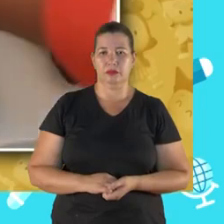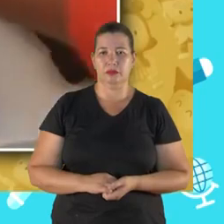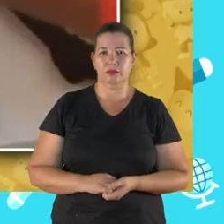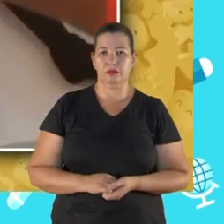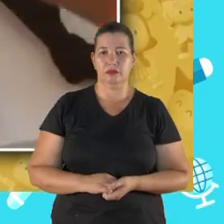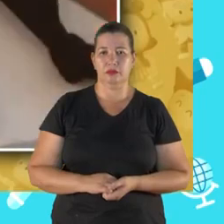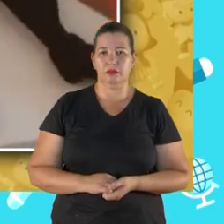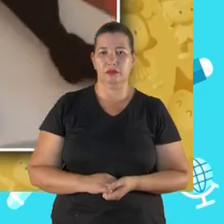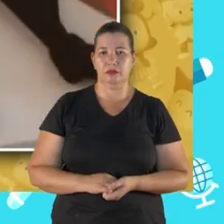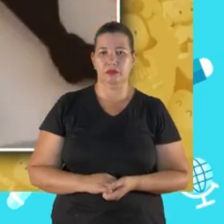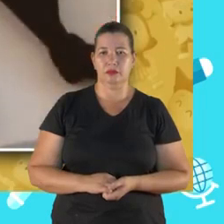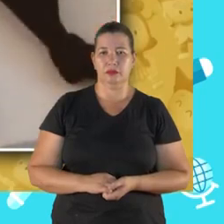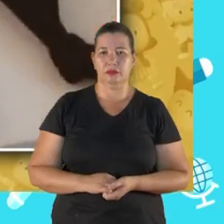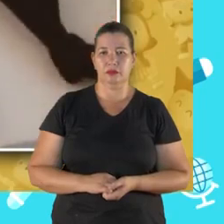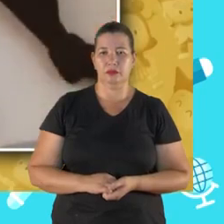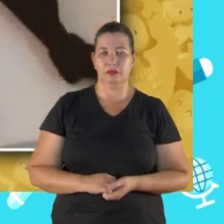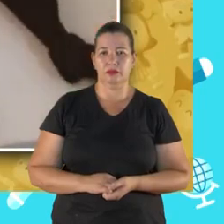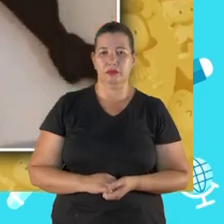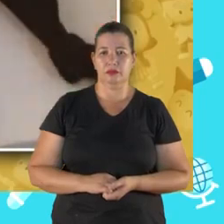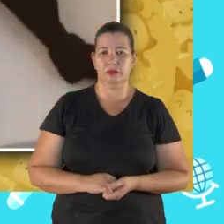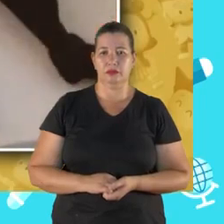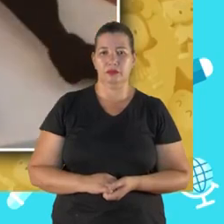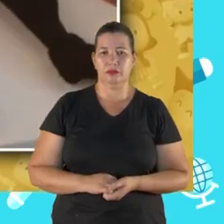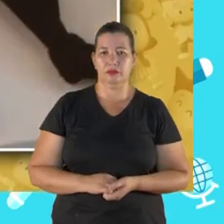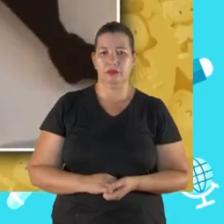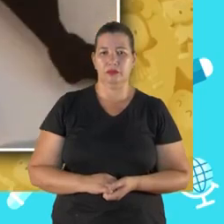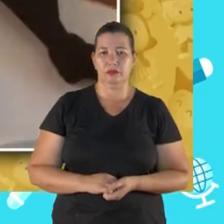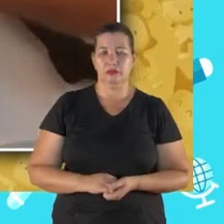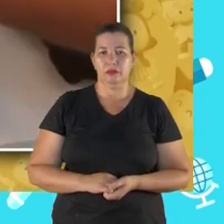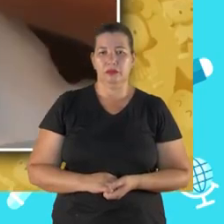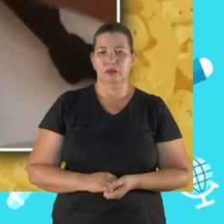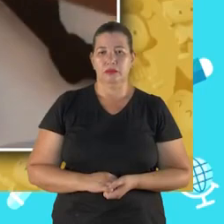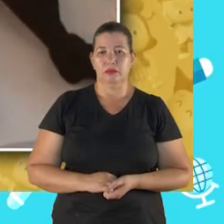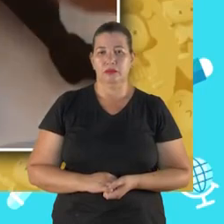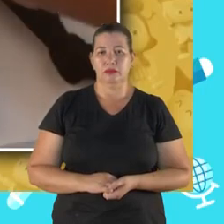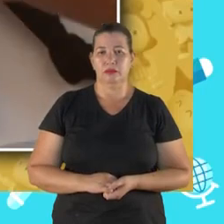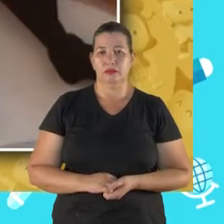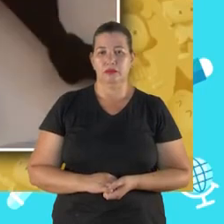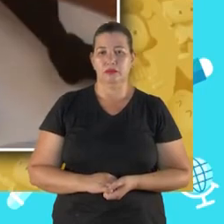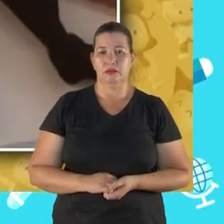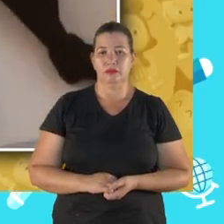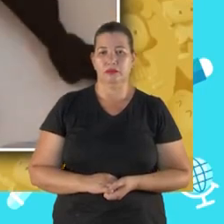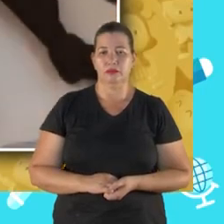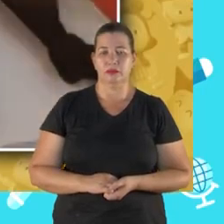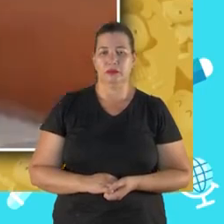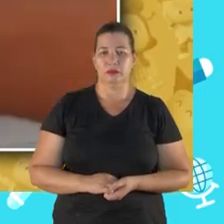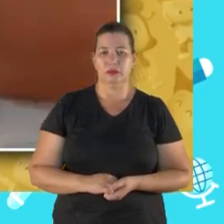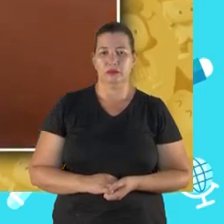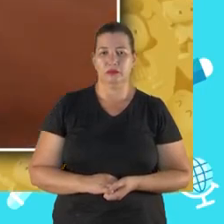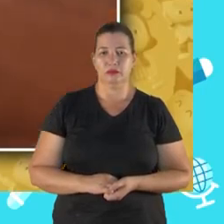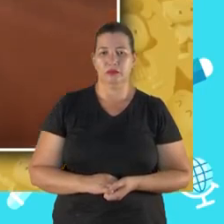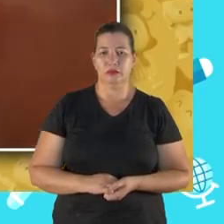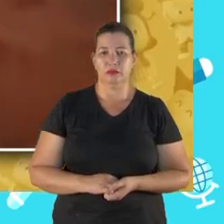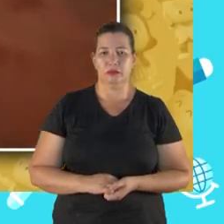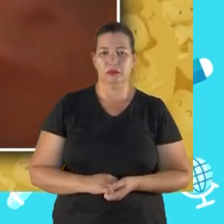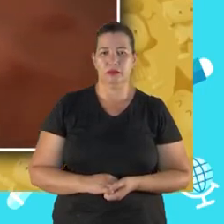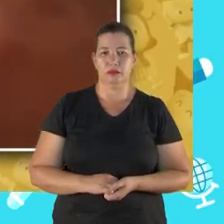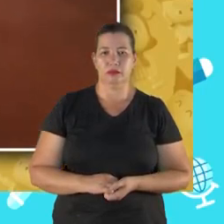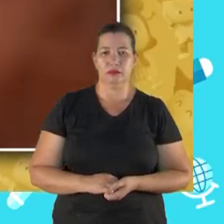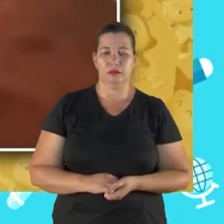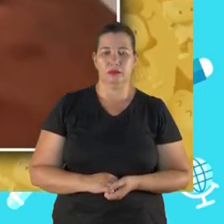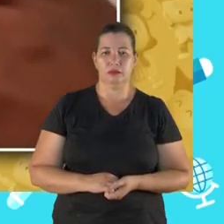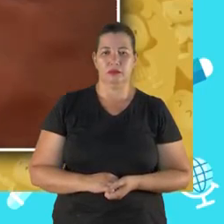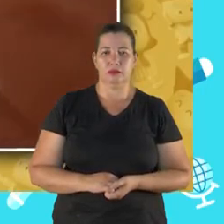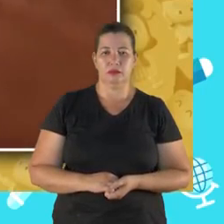mais ou menos do tamanho dela. Se precisar cortar. Agora, ô mãe, me ajuda a cortar